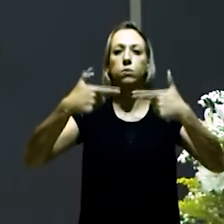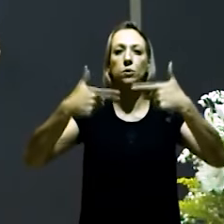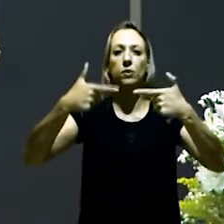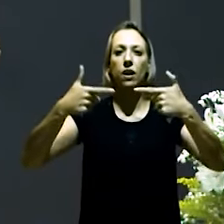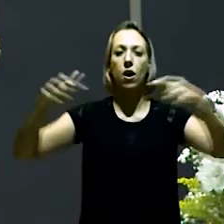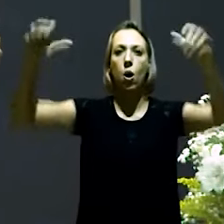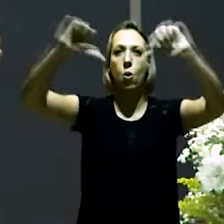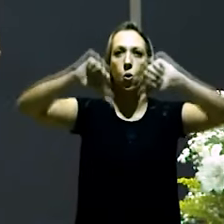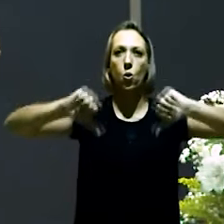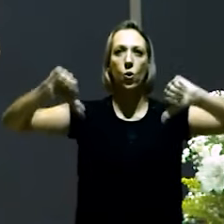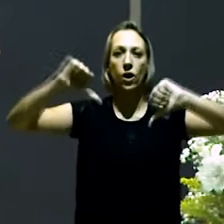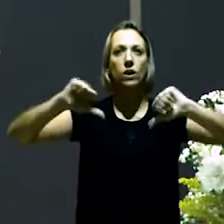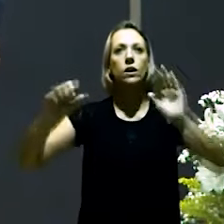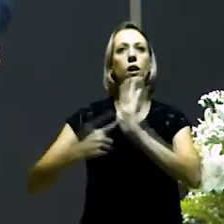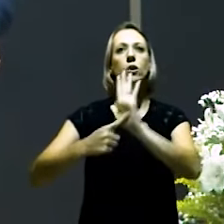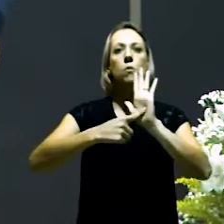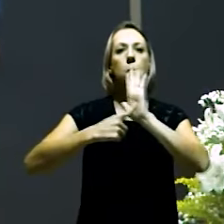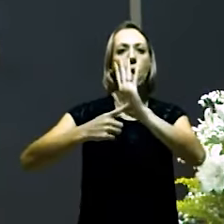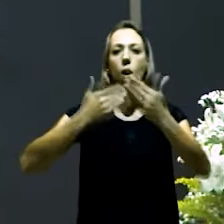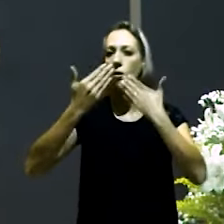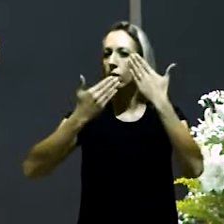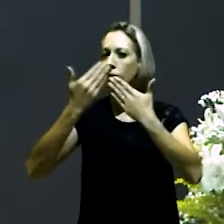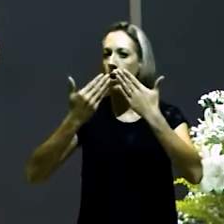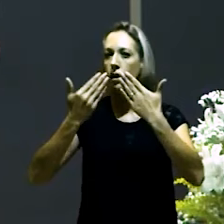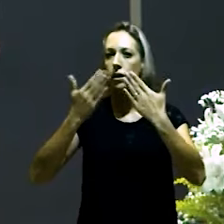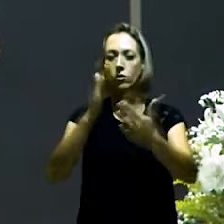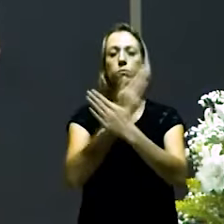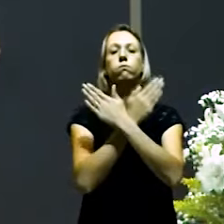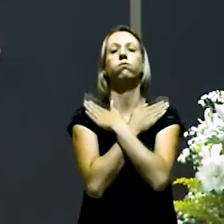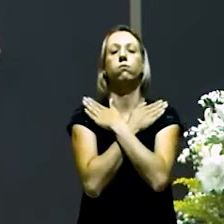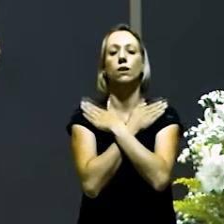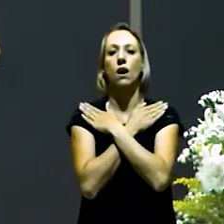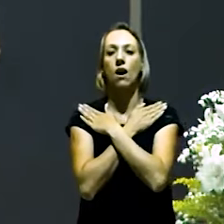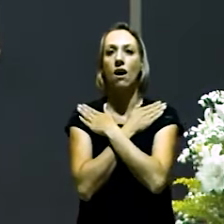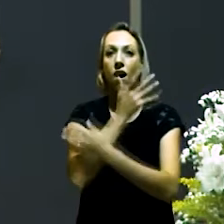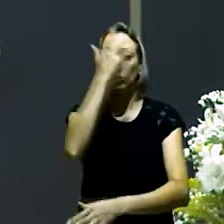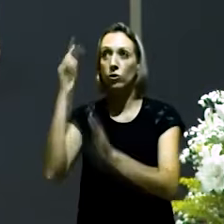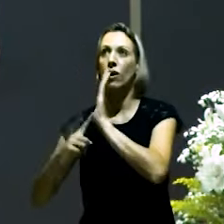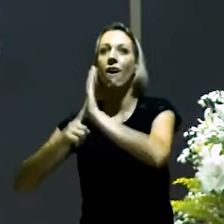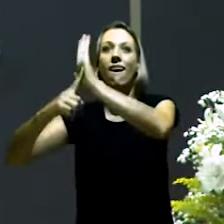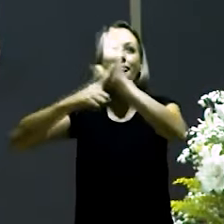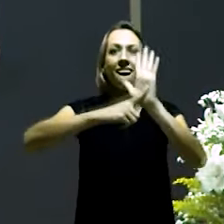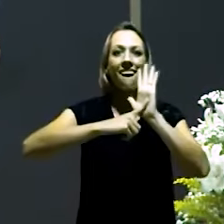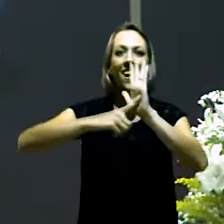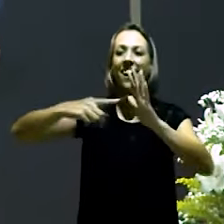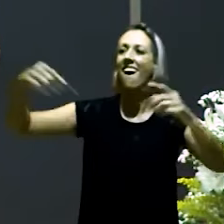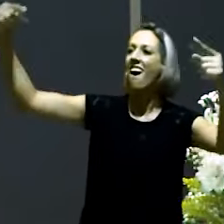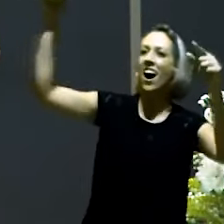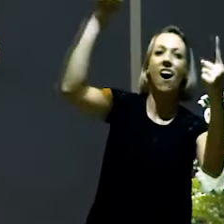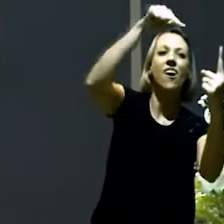sendo exposto como um cadáver em forma de troféu, Paulo disse, quando isso era uma